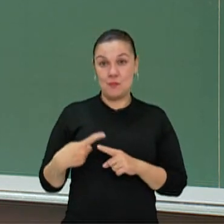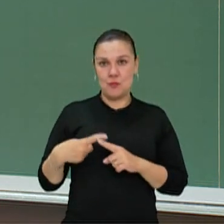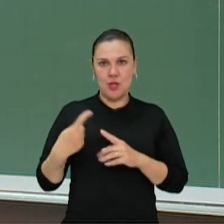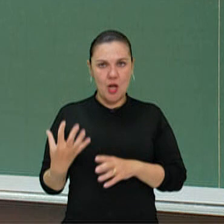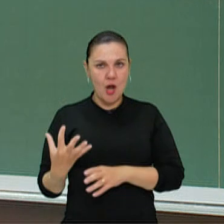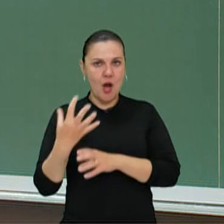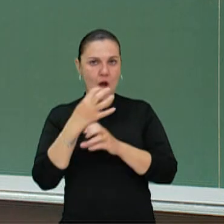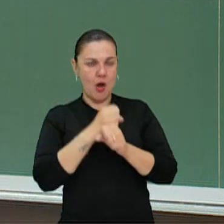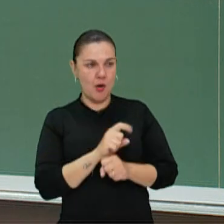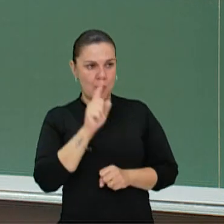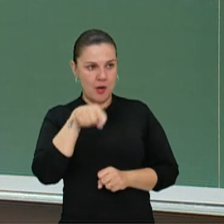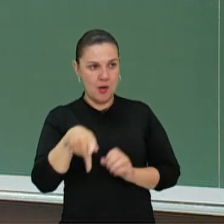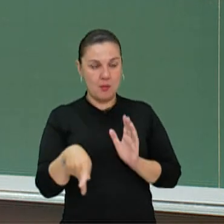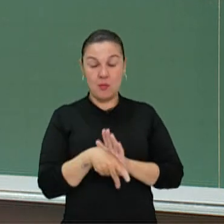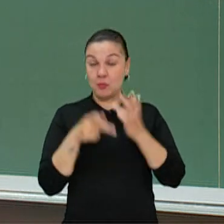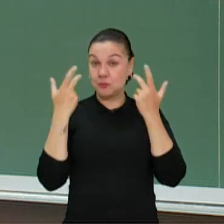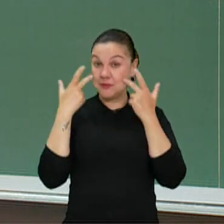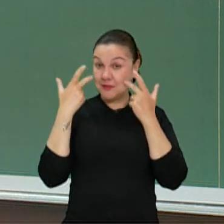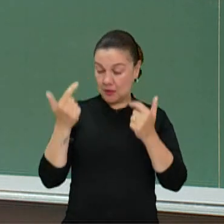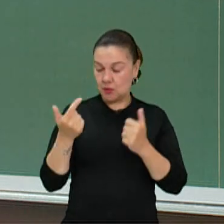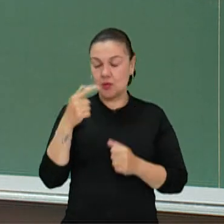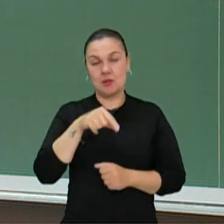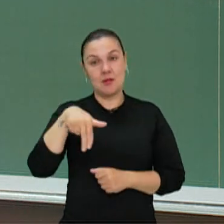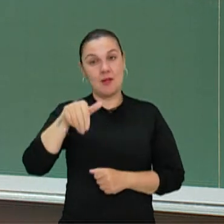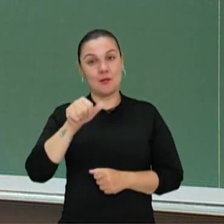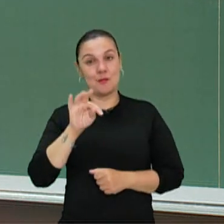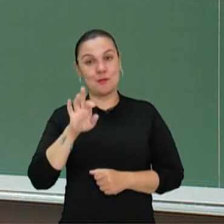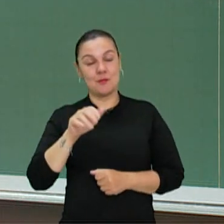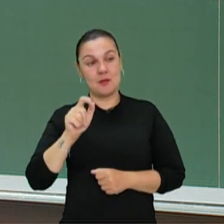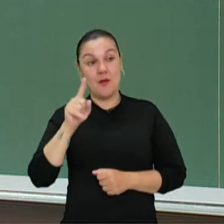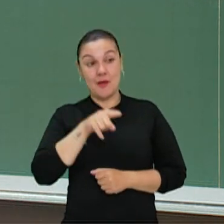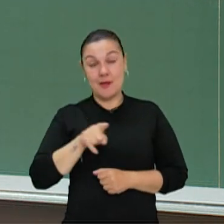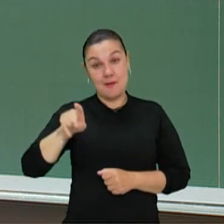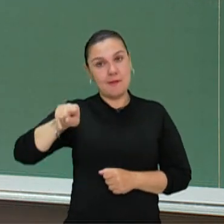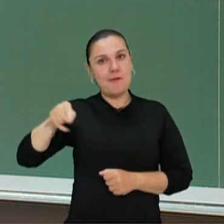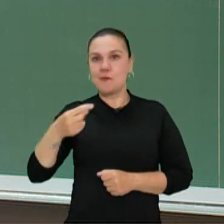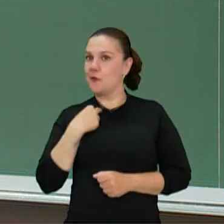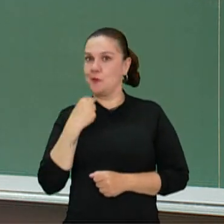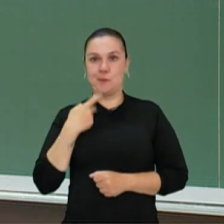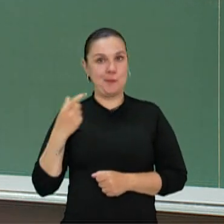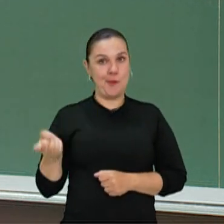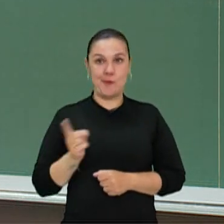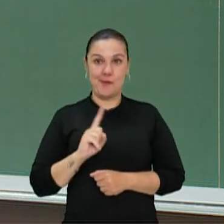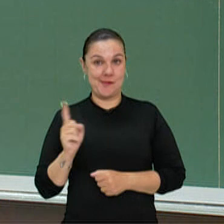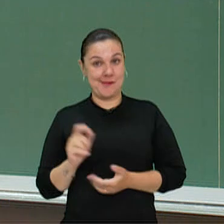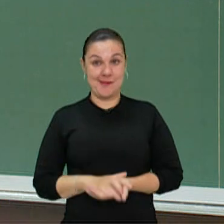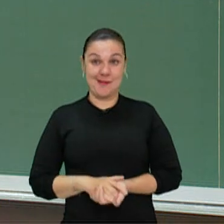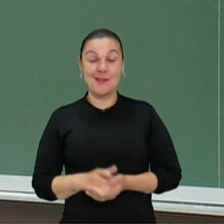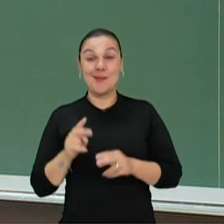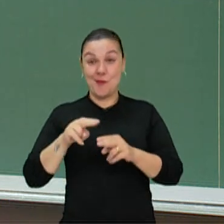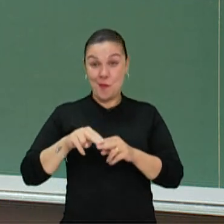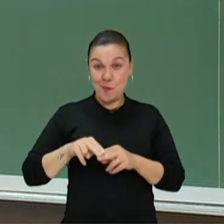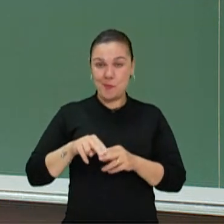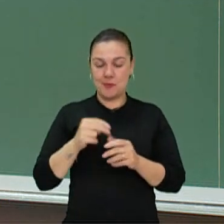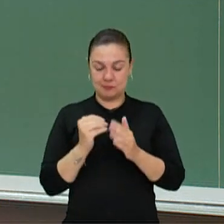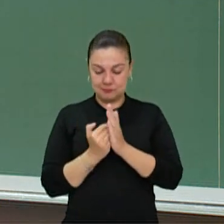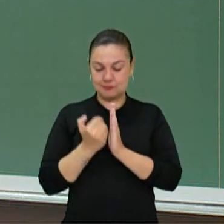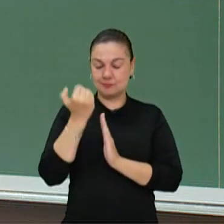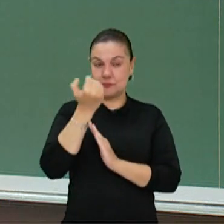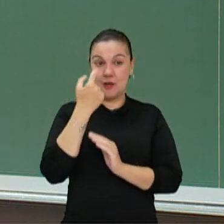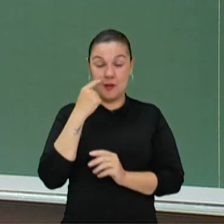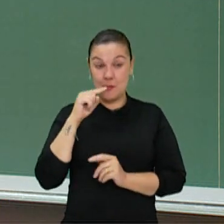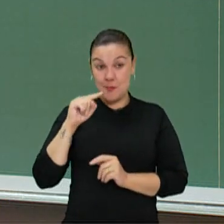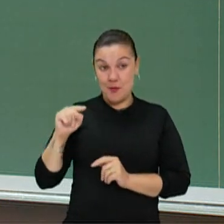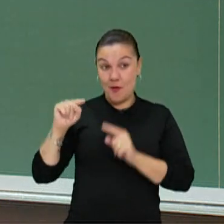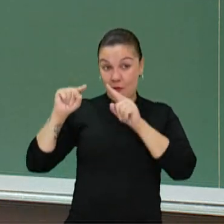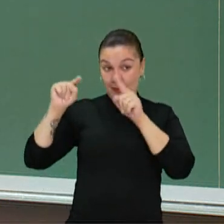contar pontos é um número natural e nós obtivemos um número racional aqui. Então, por isso que a gente arredonda. Por isso que no enunciado